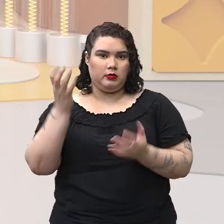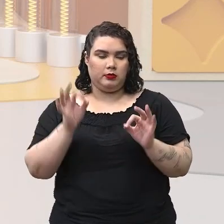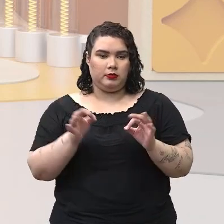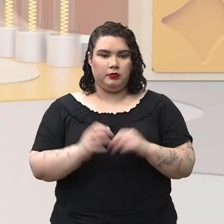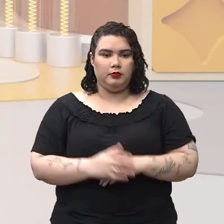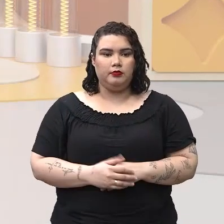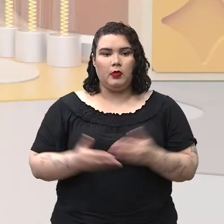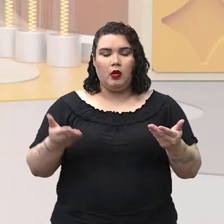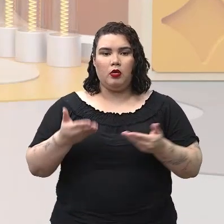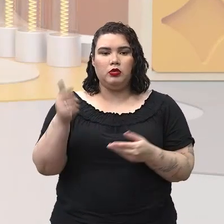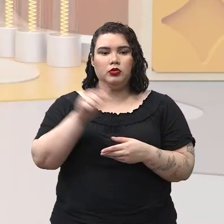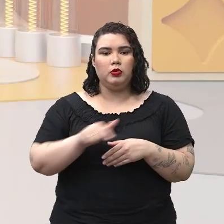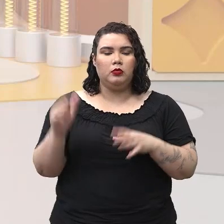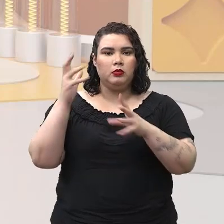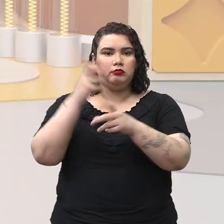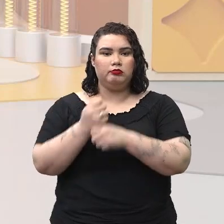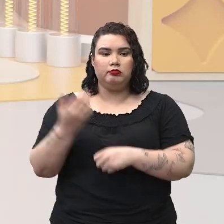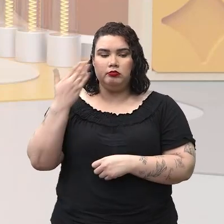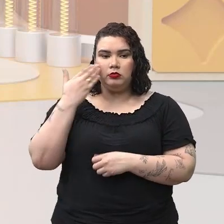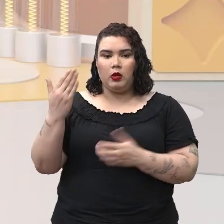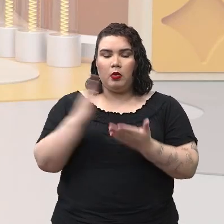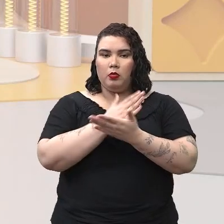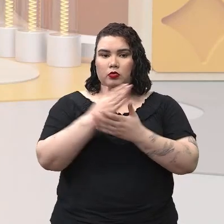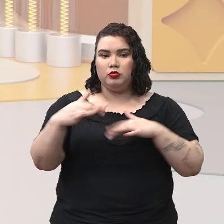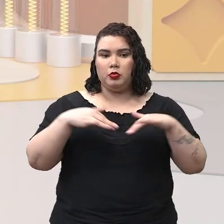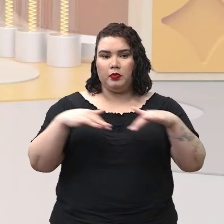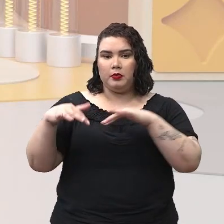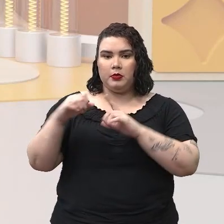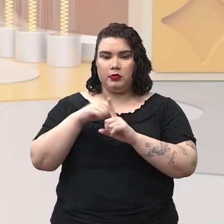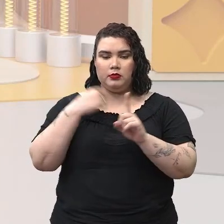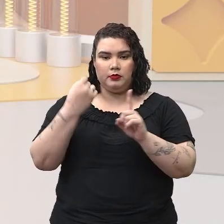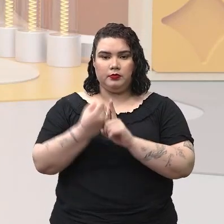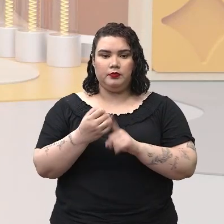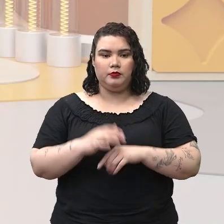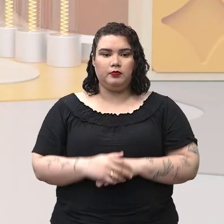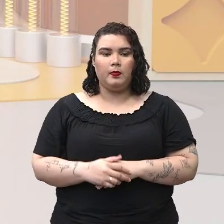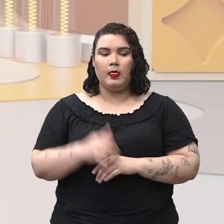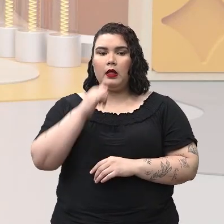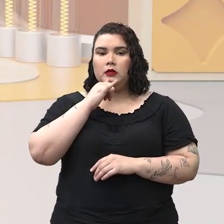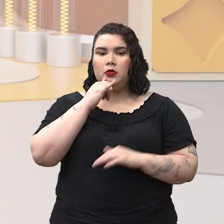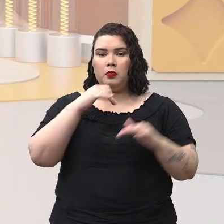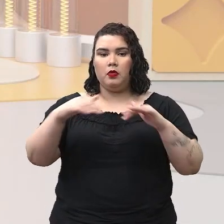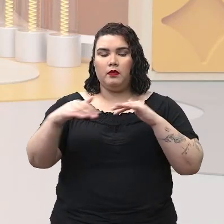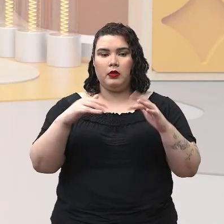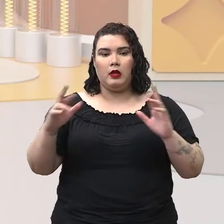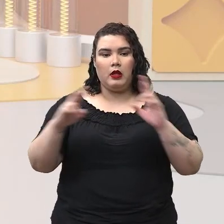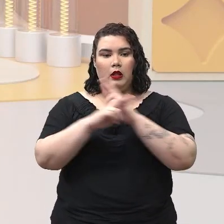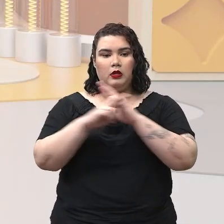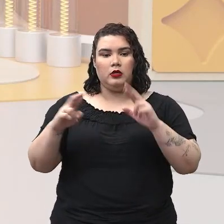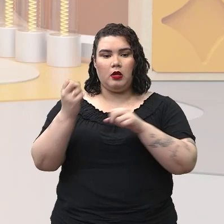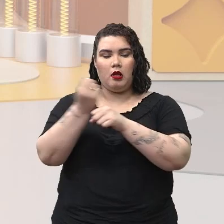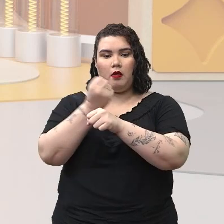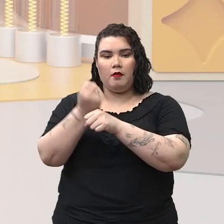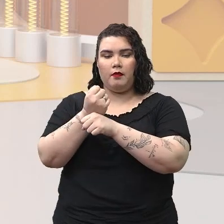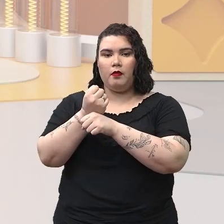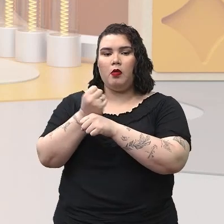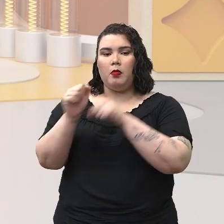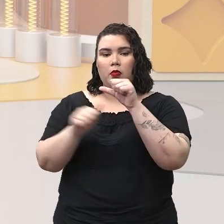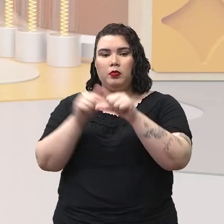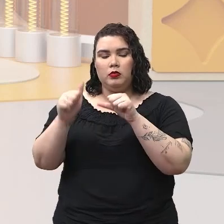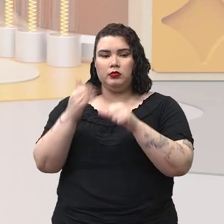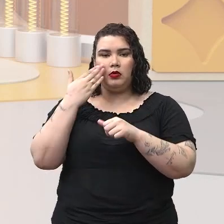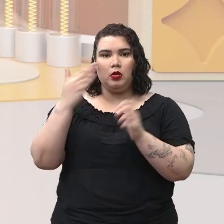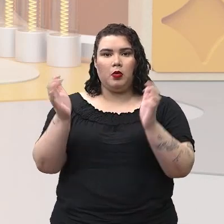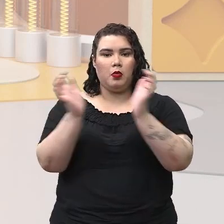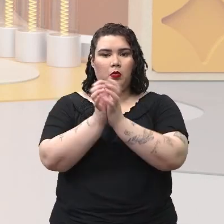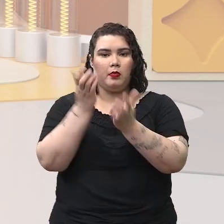vai rever agora aqui alguns desses movimentos, né? Como é o caso, por exemplo, os movimentos relacionados à reforma agrária. Tem grupos ali, a gente até mencionou